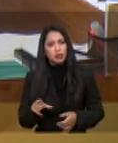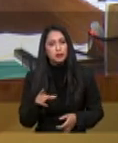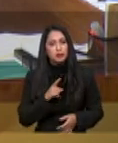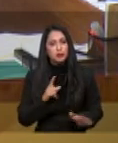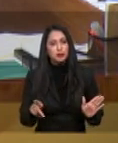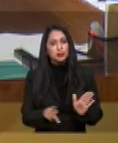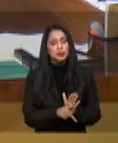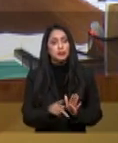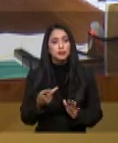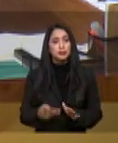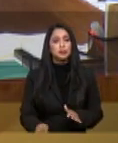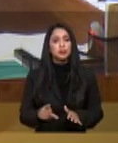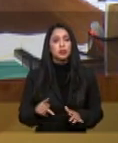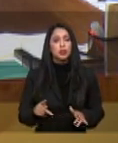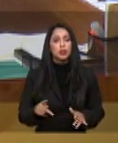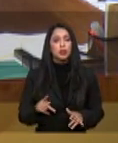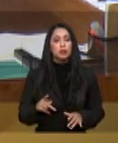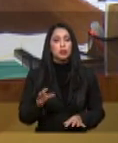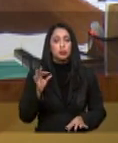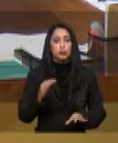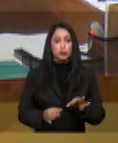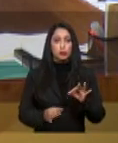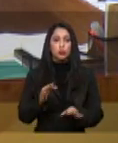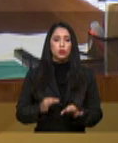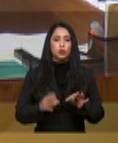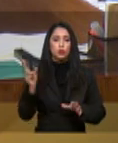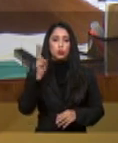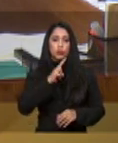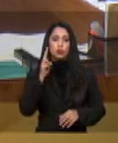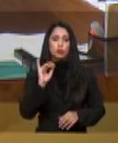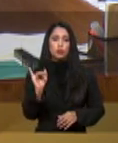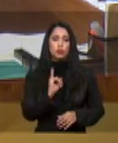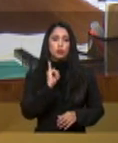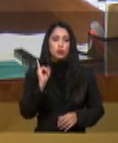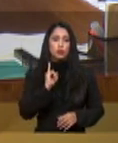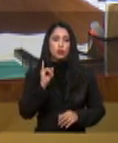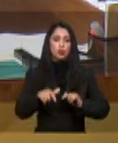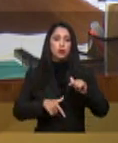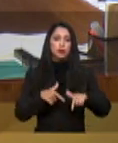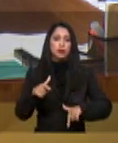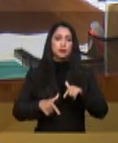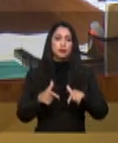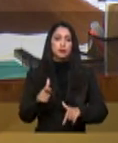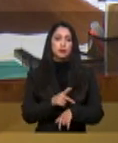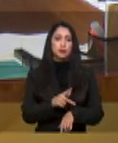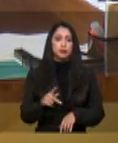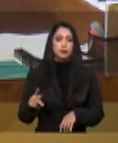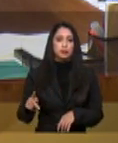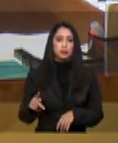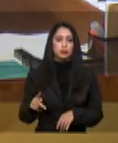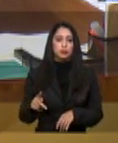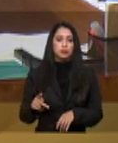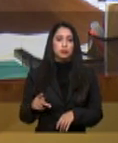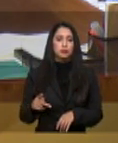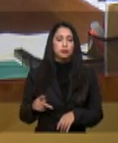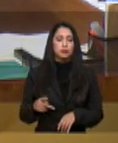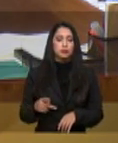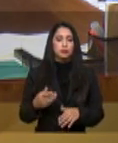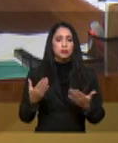própria absorção do originário juízo de urgência e relevância com que trabalhou o presidente da República. É claro que o